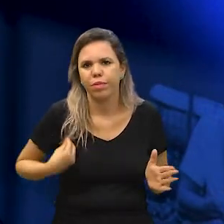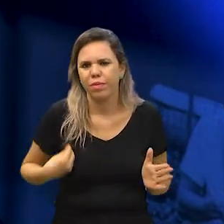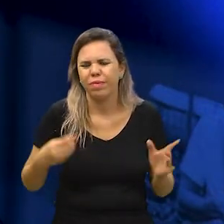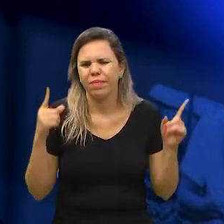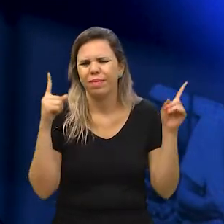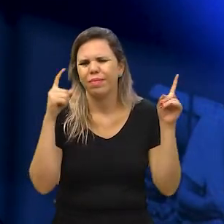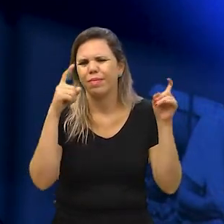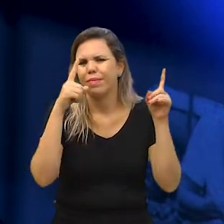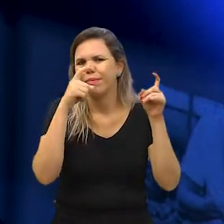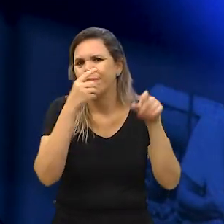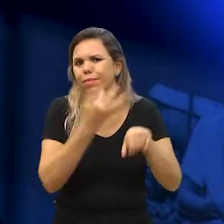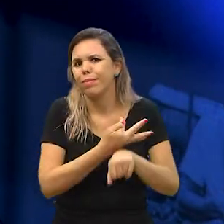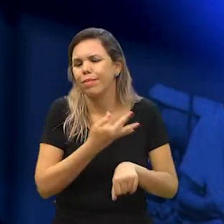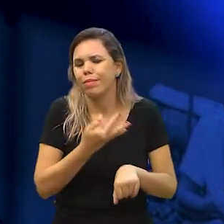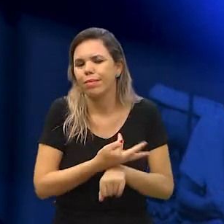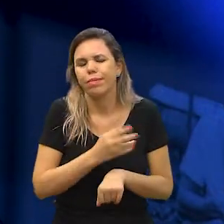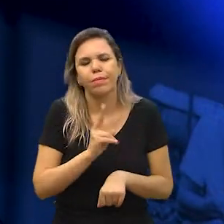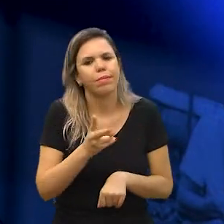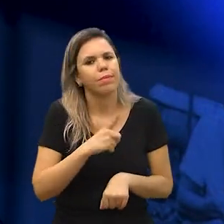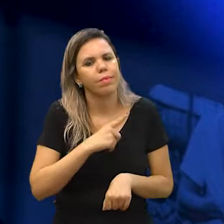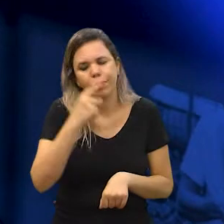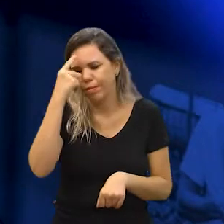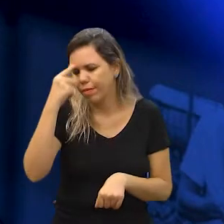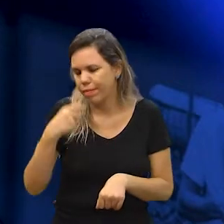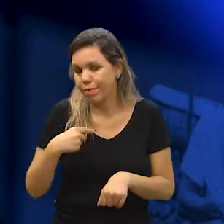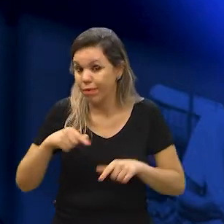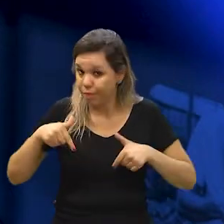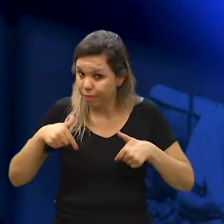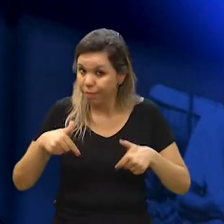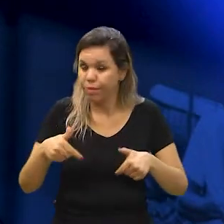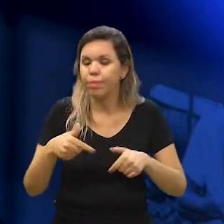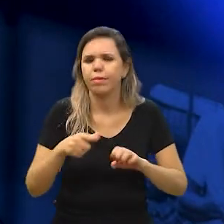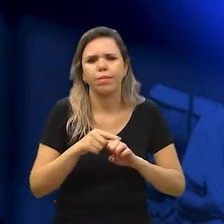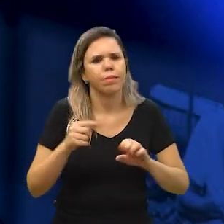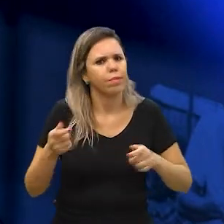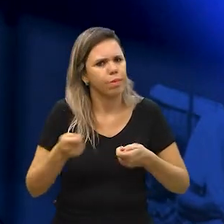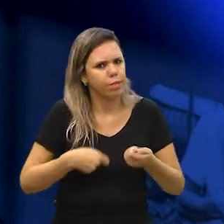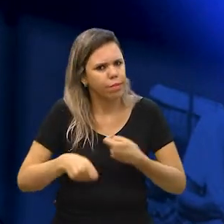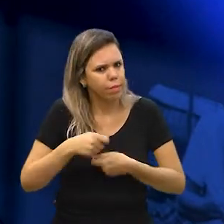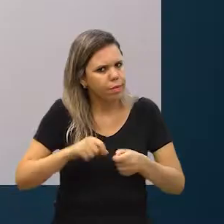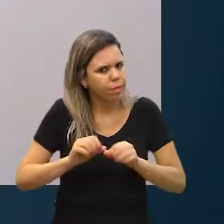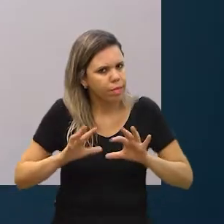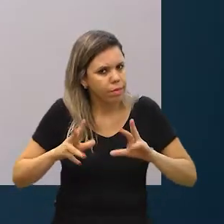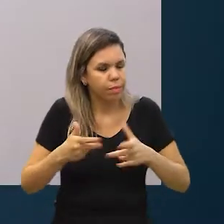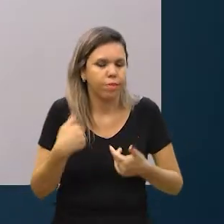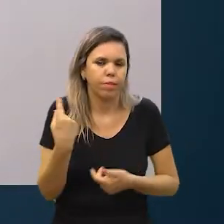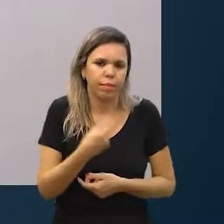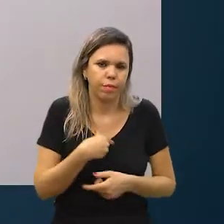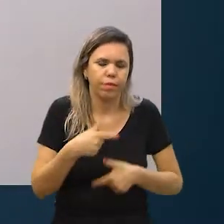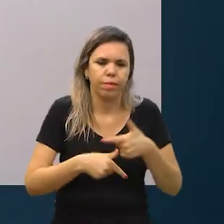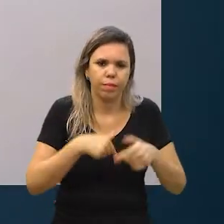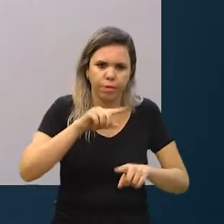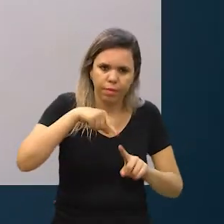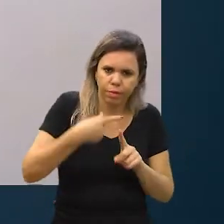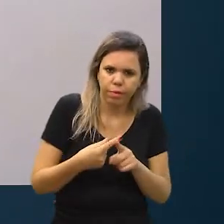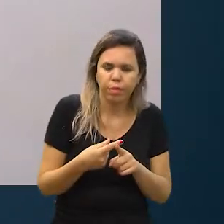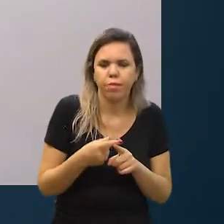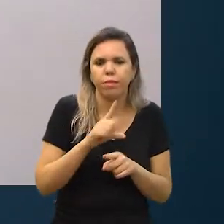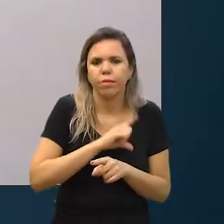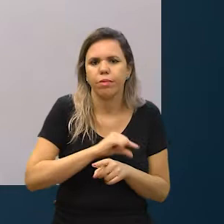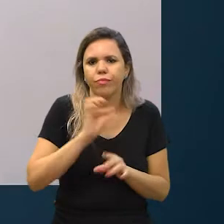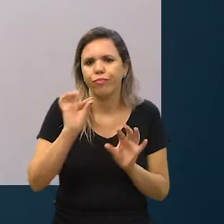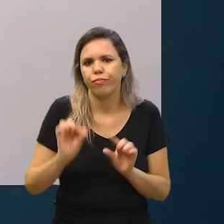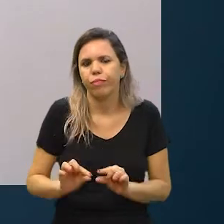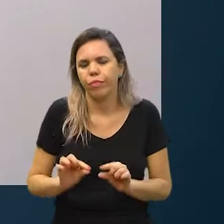muito difícil, né? A gente acaba que tem que ter um perfil empreendedor para dar conta de fazer tudo, porque senão a gente está trabalhando mais e ganhando menos,